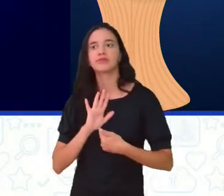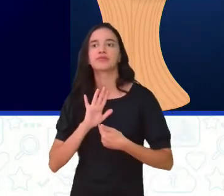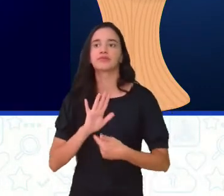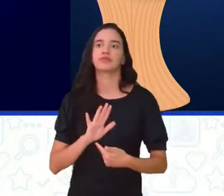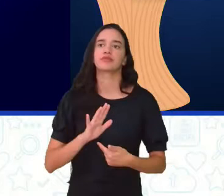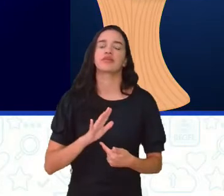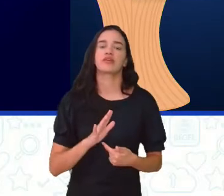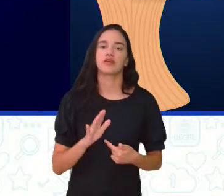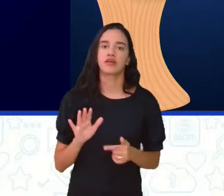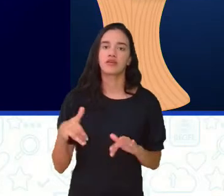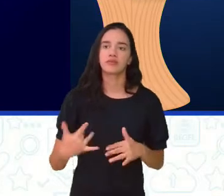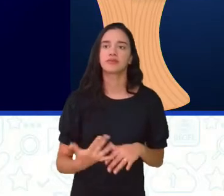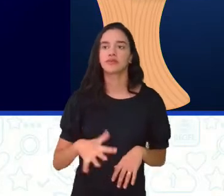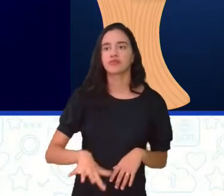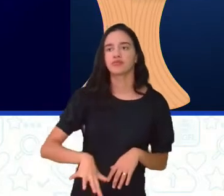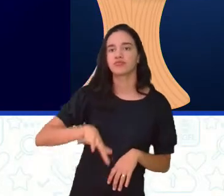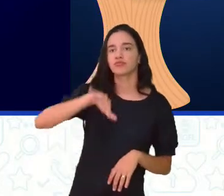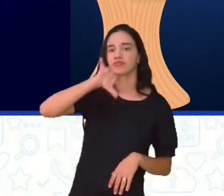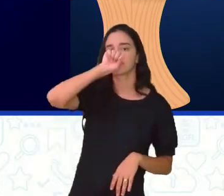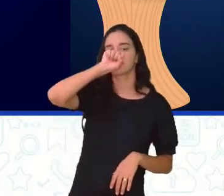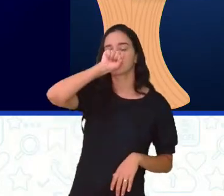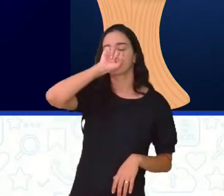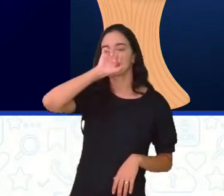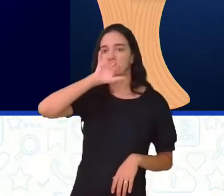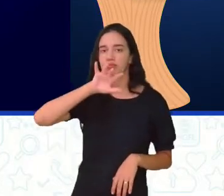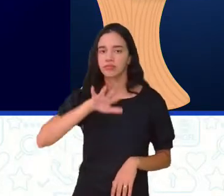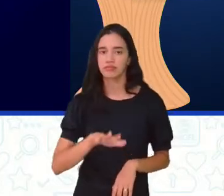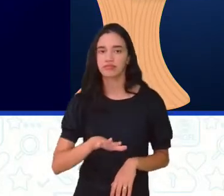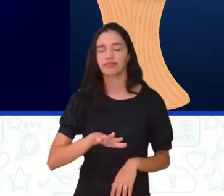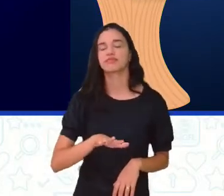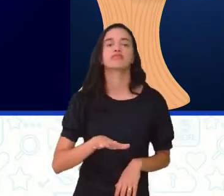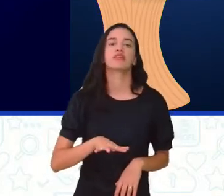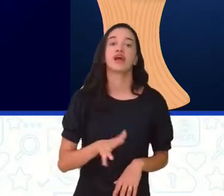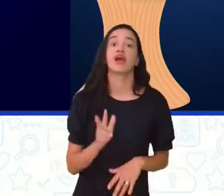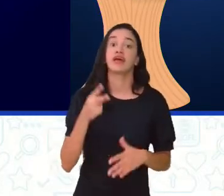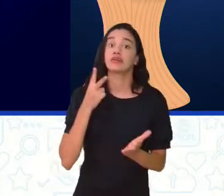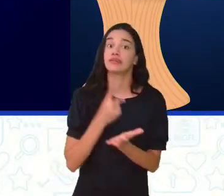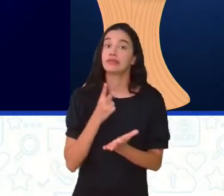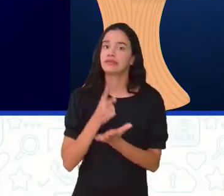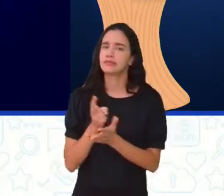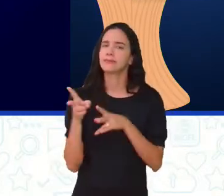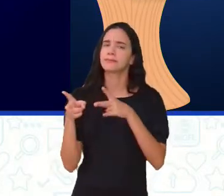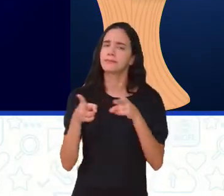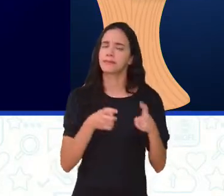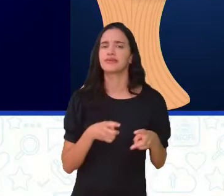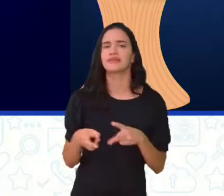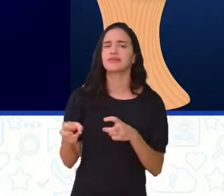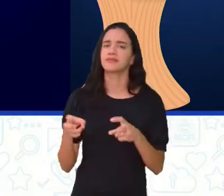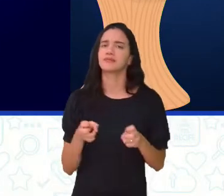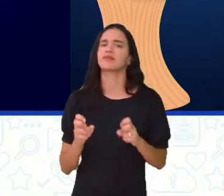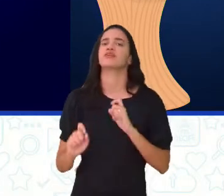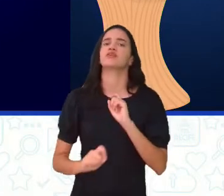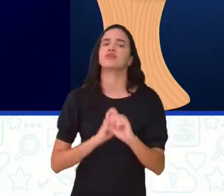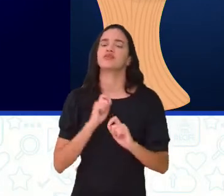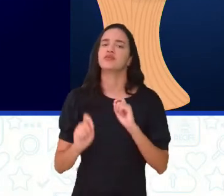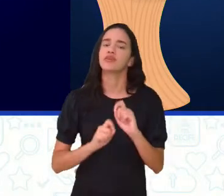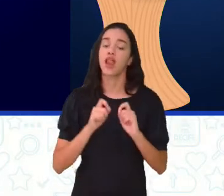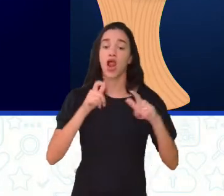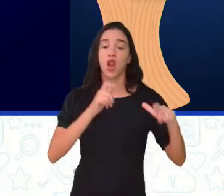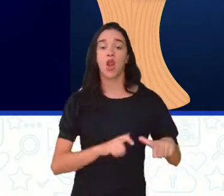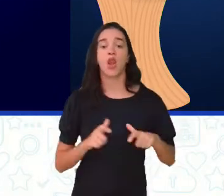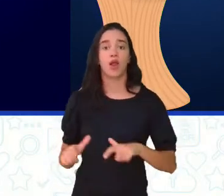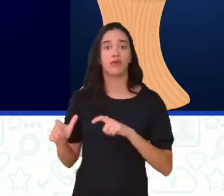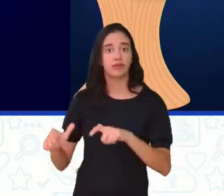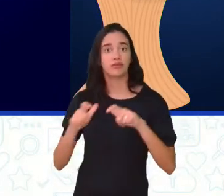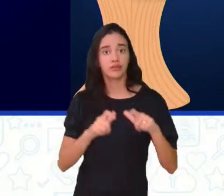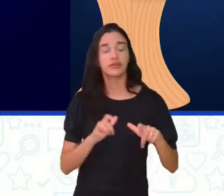mostrar, e aí o ar chegando a cada um deles. Sempre, gente, observando, né, a questão da